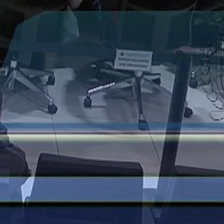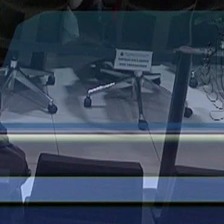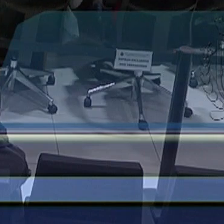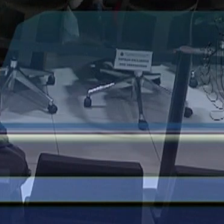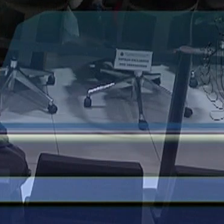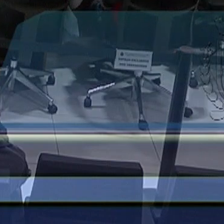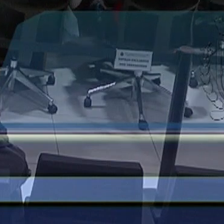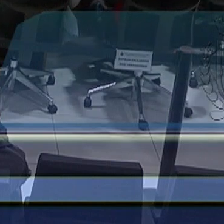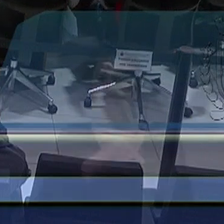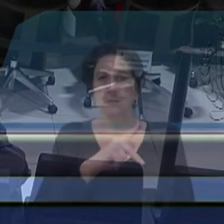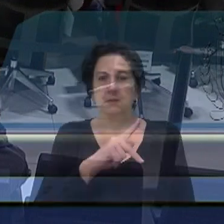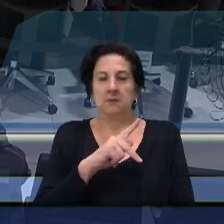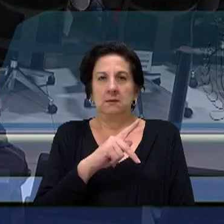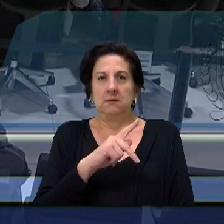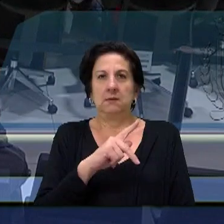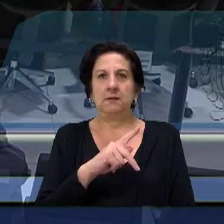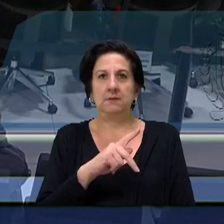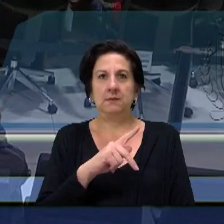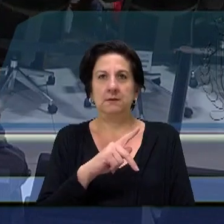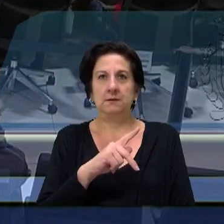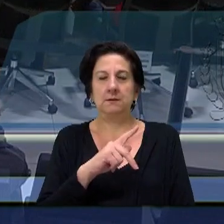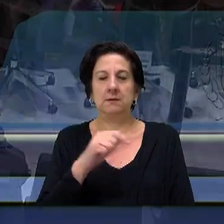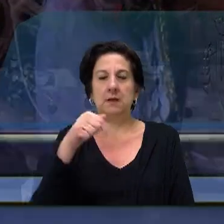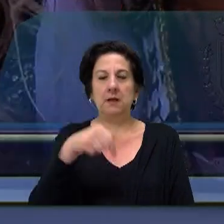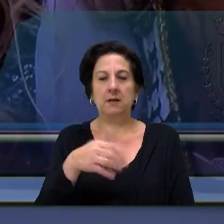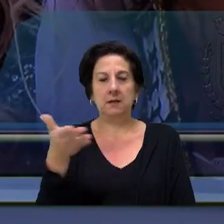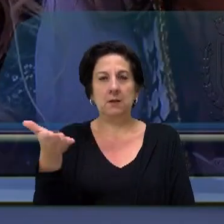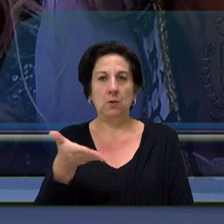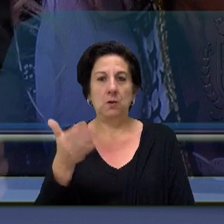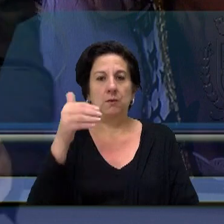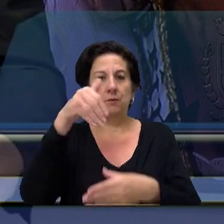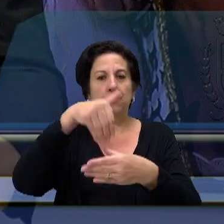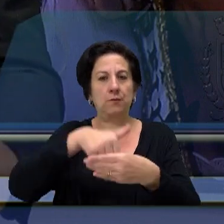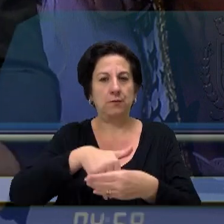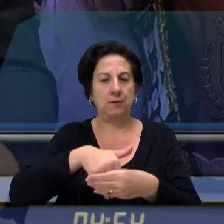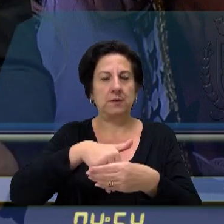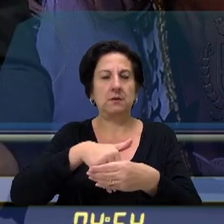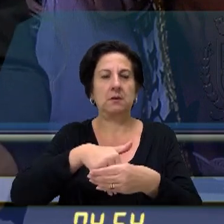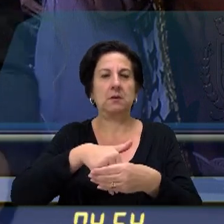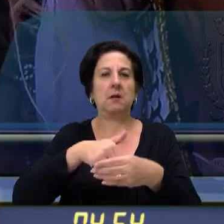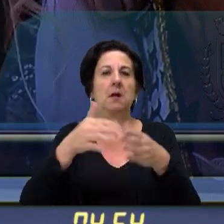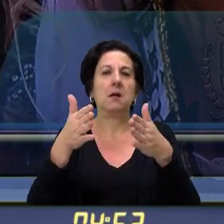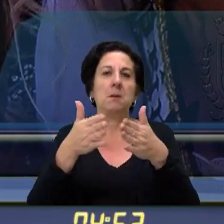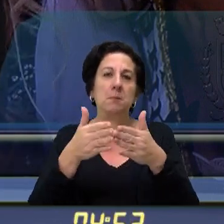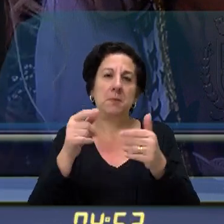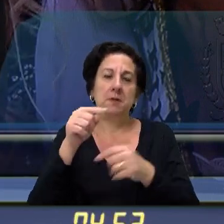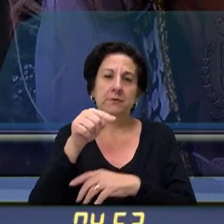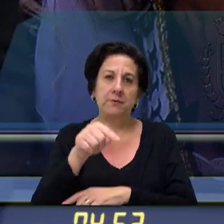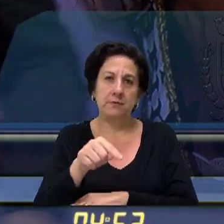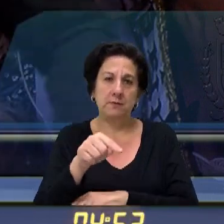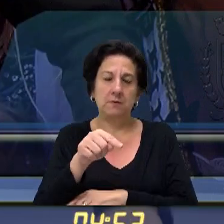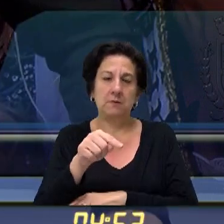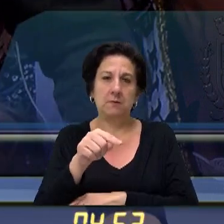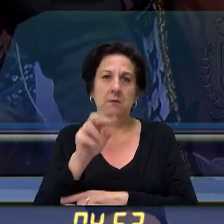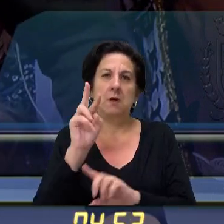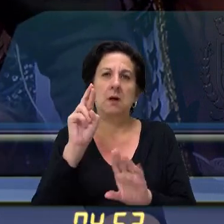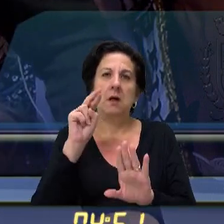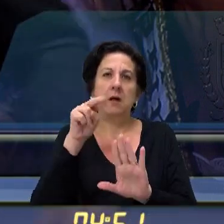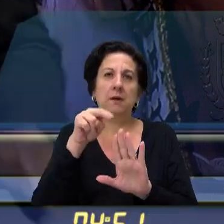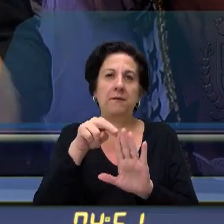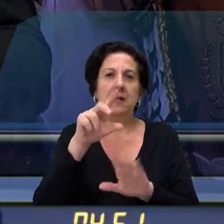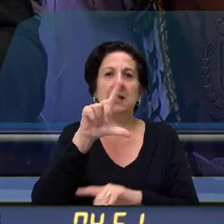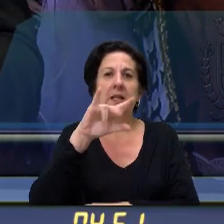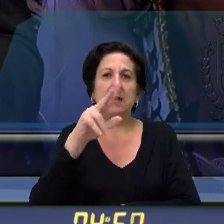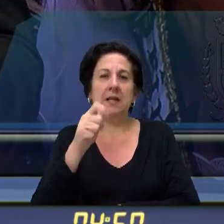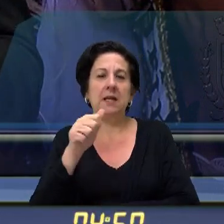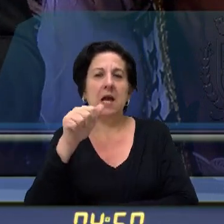Senhor presidente, estamos aqui hoje, vamos votar então essa indicação referente à linha